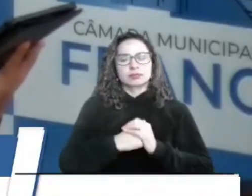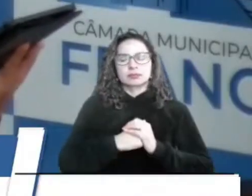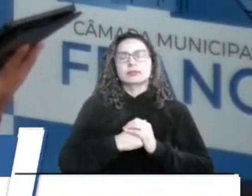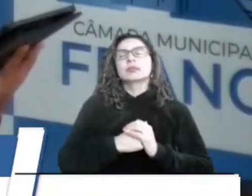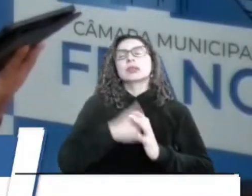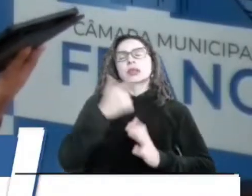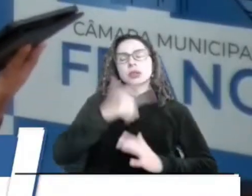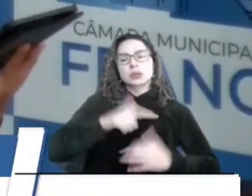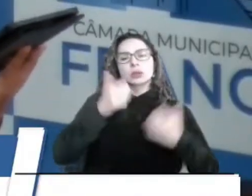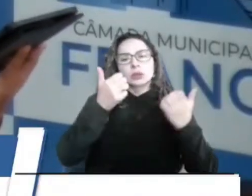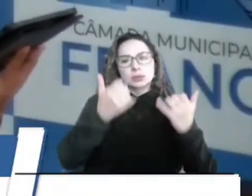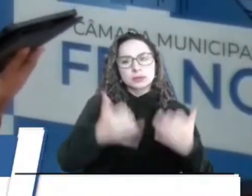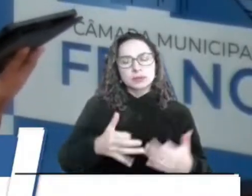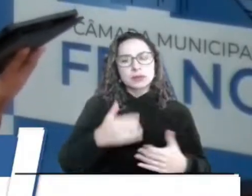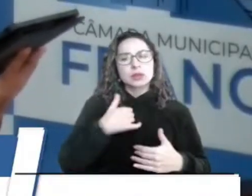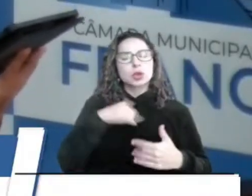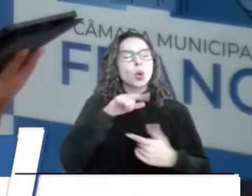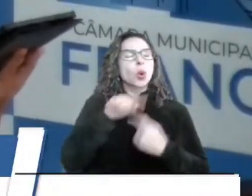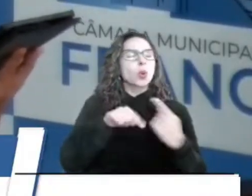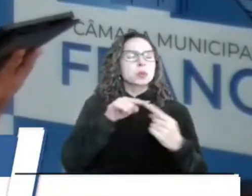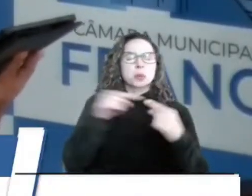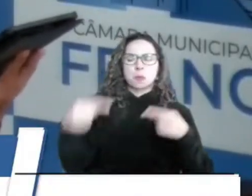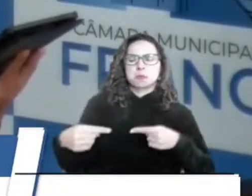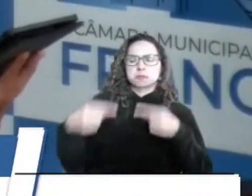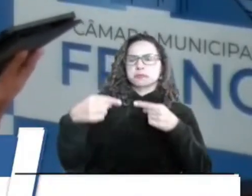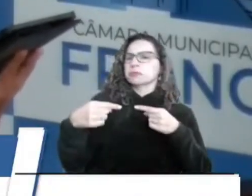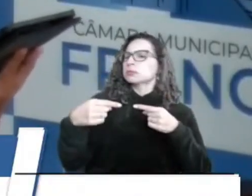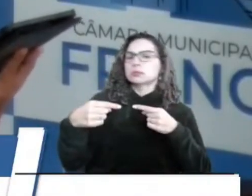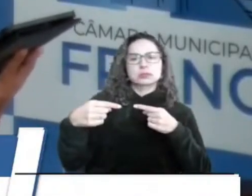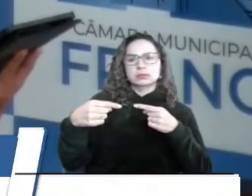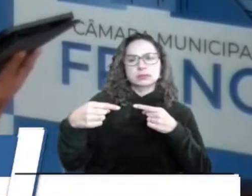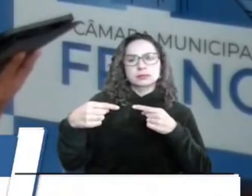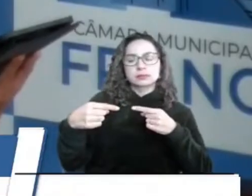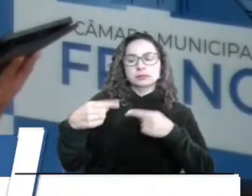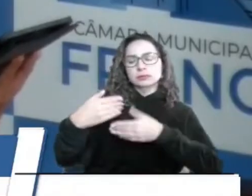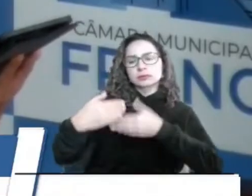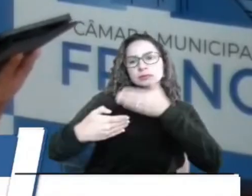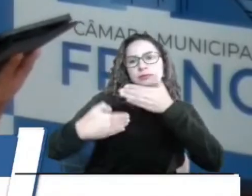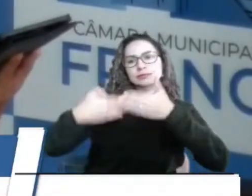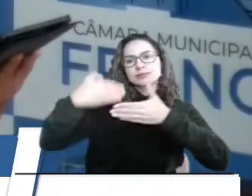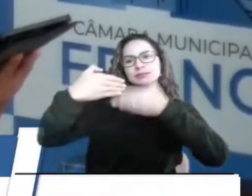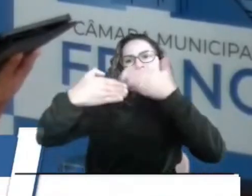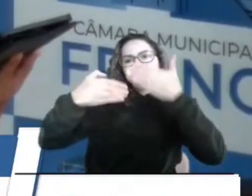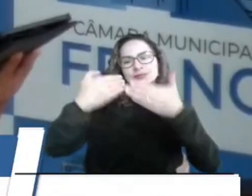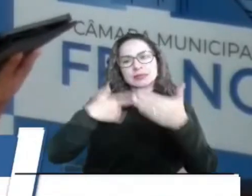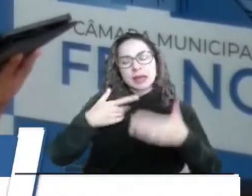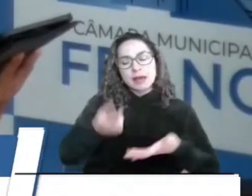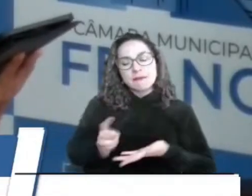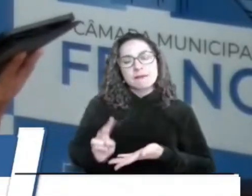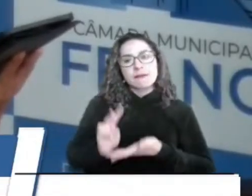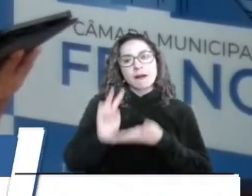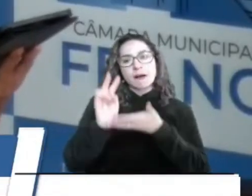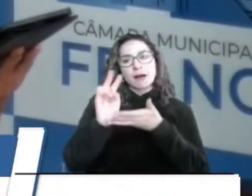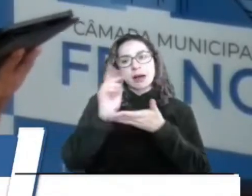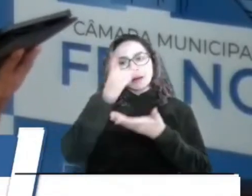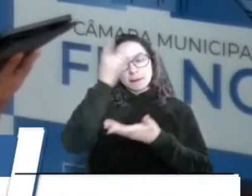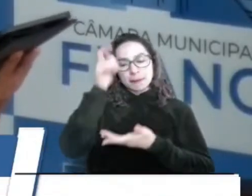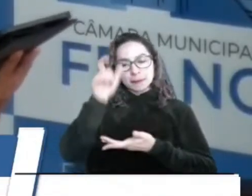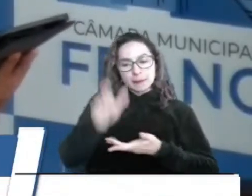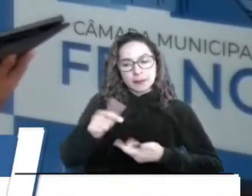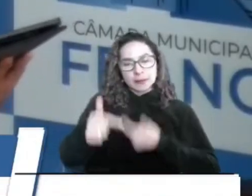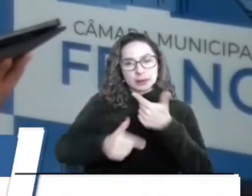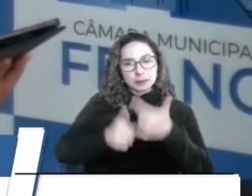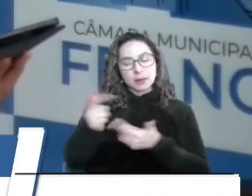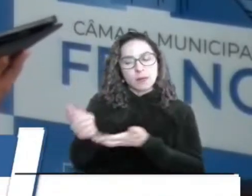Reafirmamos, não buscamos confronto, mas construção. A valorização do servidor público vinculada à